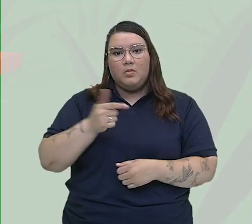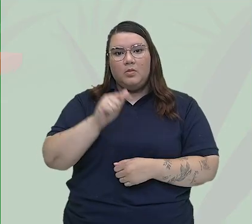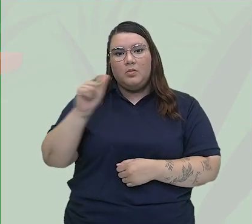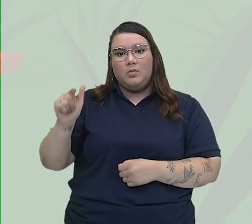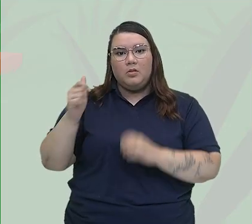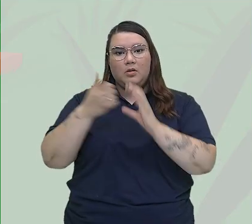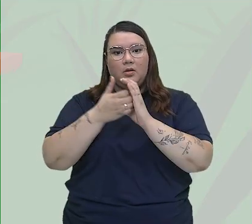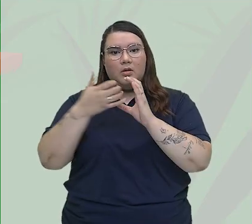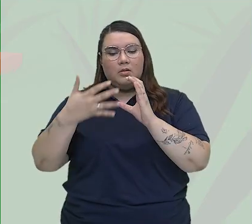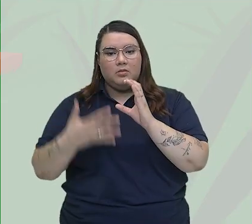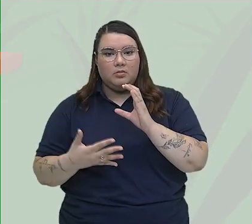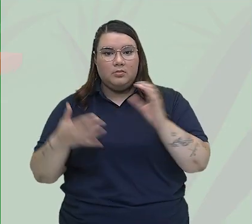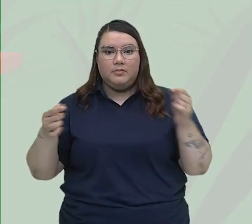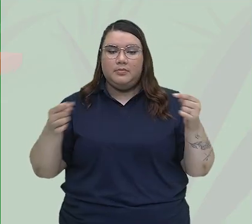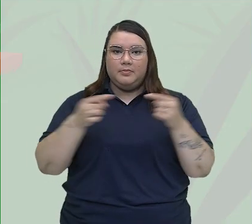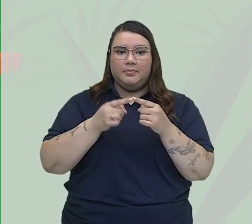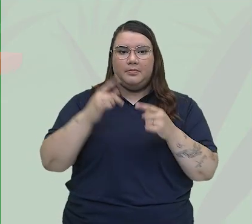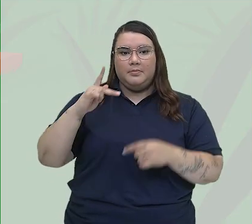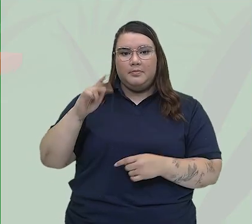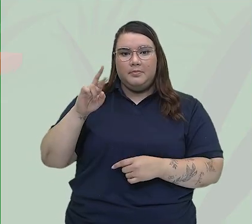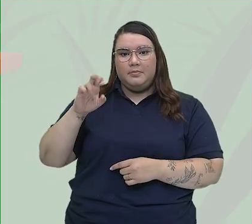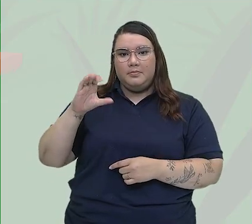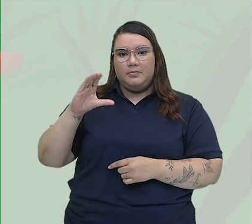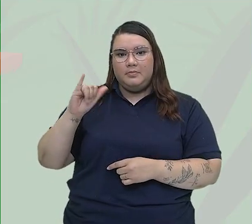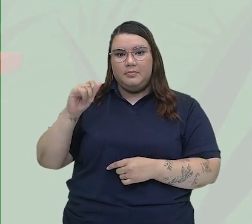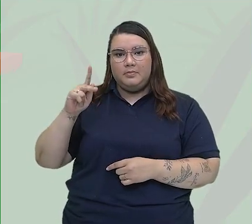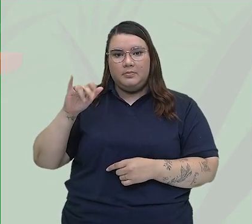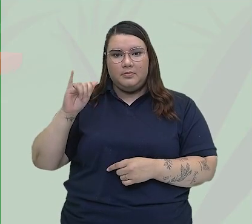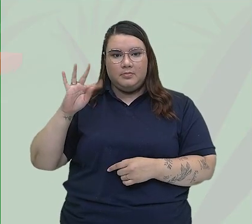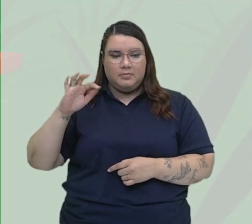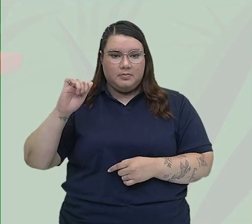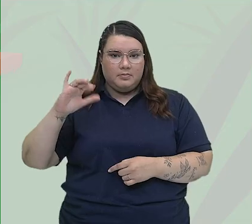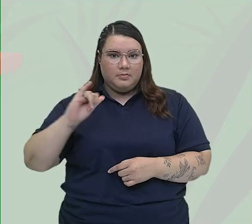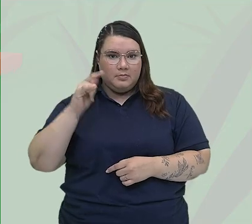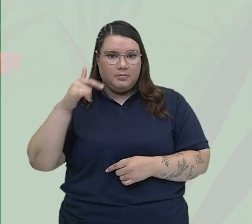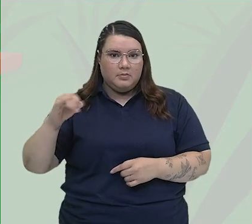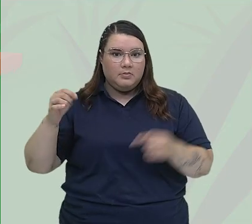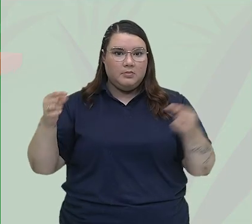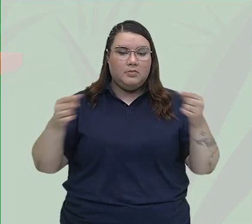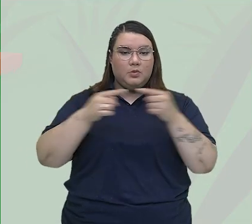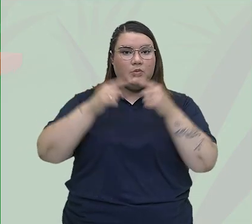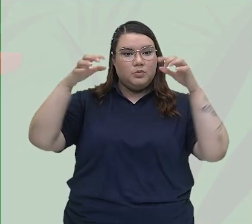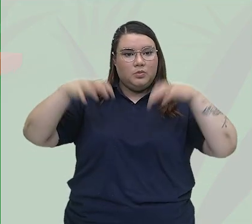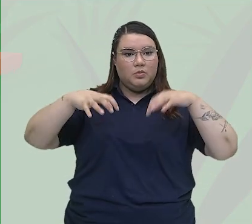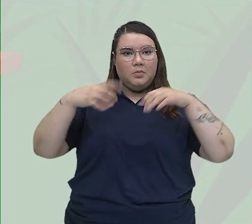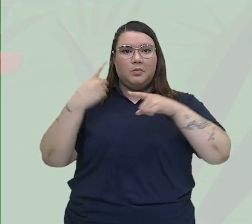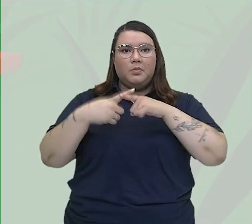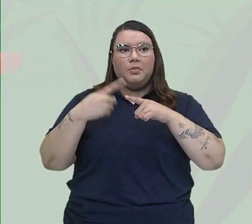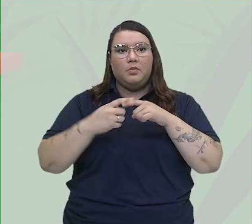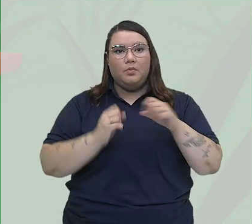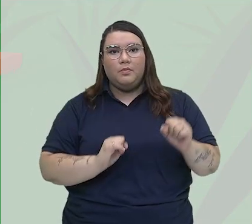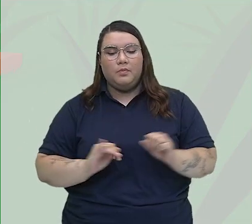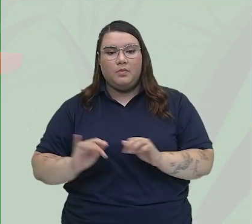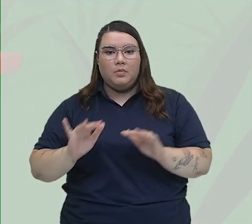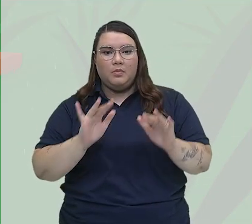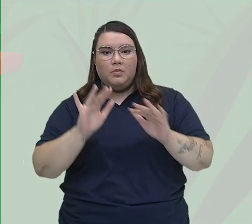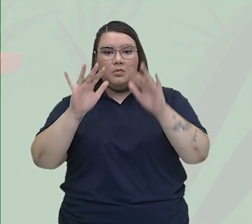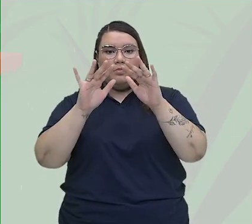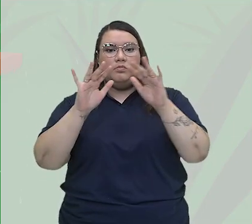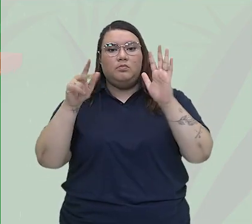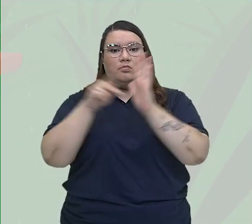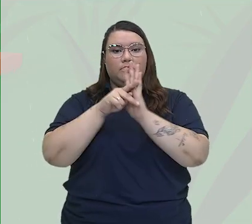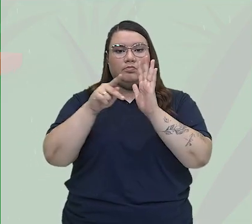elemento climático, que é a precipitação, a famosa chuva, que é quando o vapor de água, ao